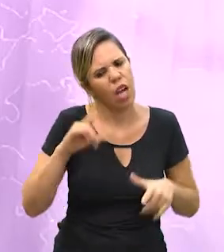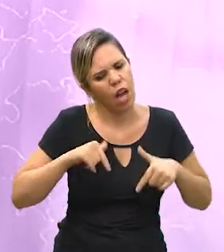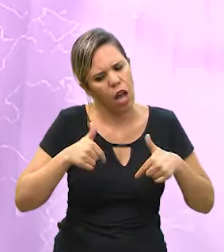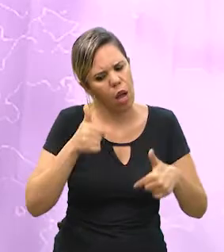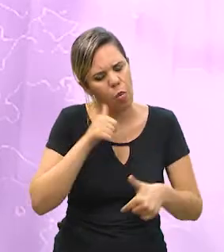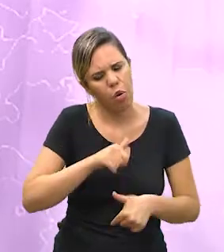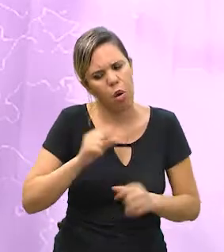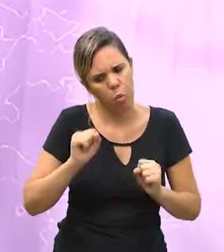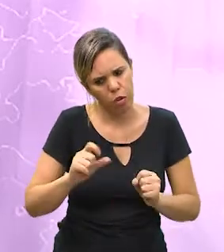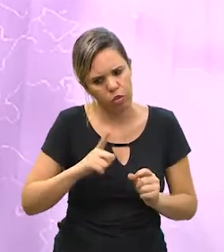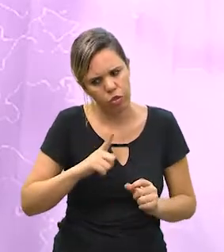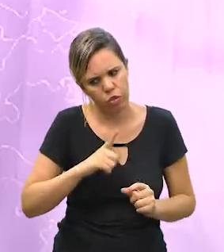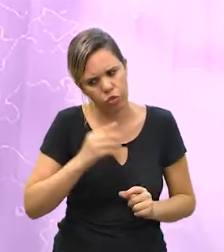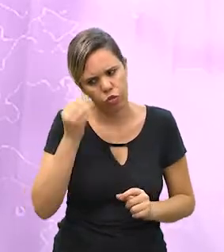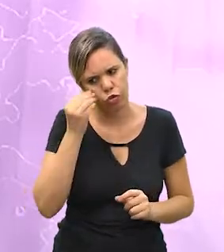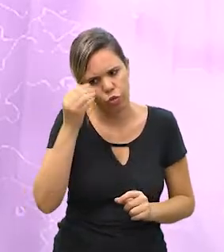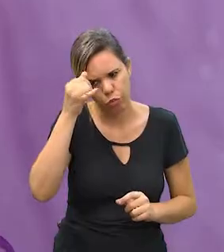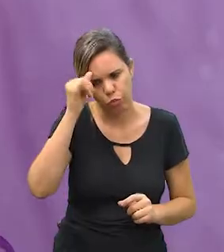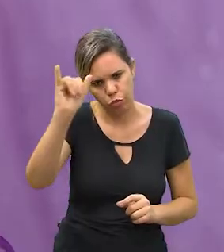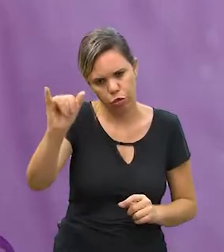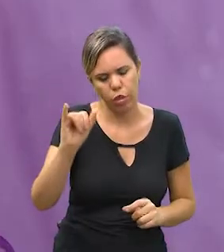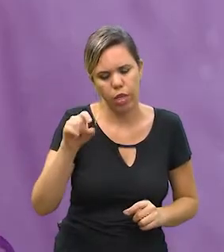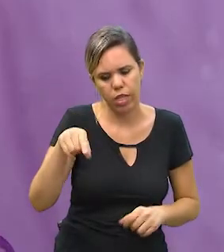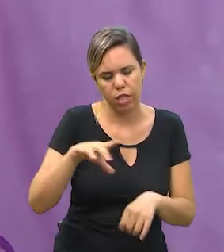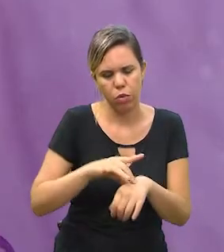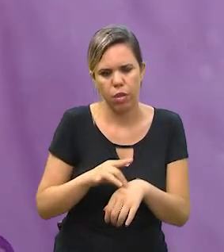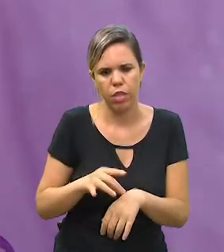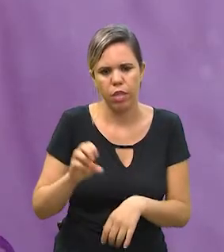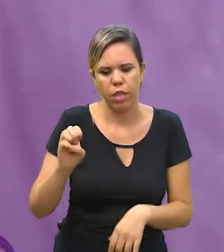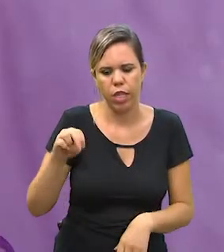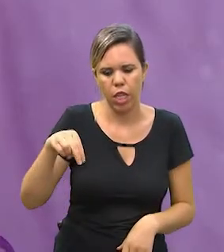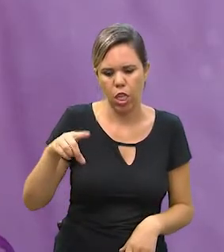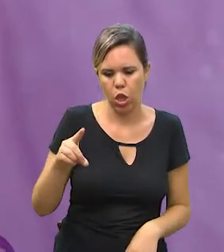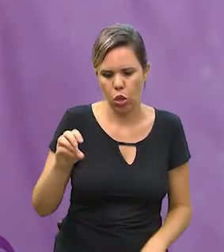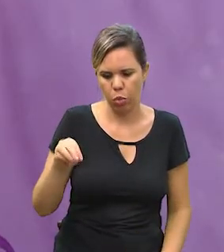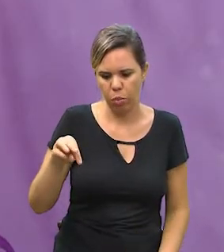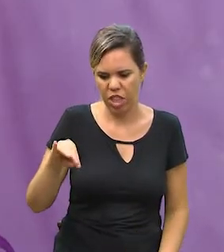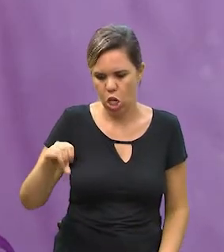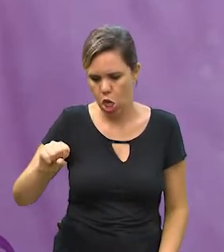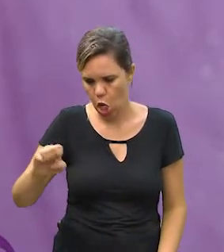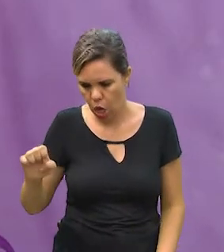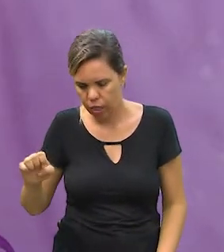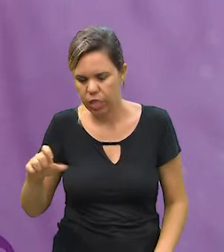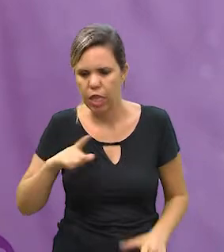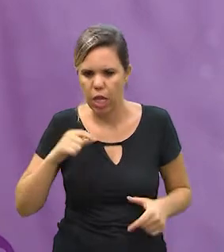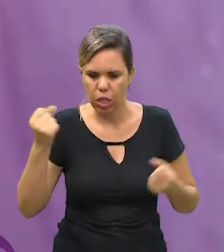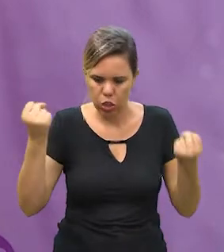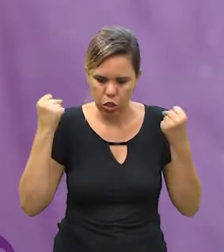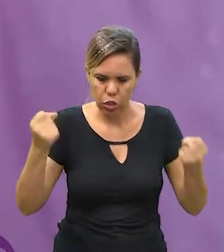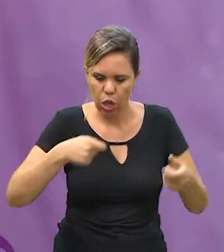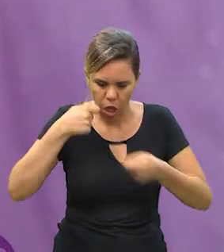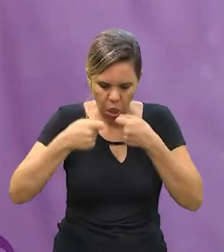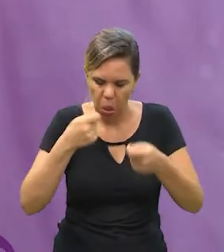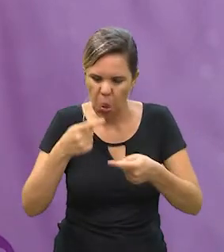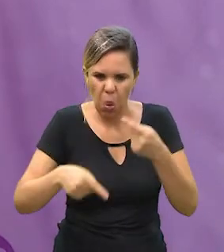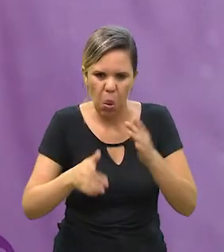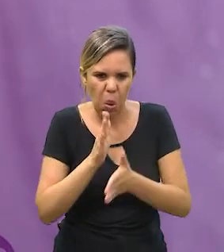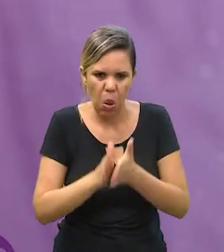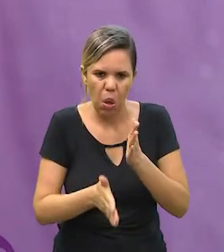mulher pode tomar para tentar prevenir a endometriose, doutor? Por exemplo, uma vida mais saudável, exercício, alimentação, ou não tem nada a